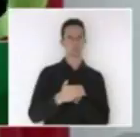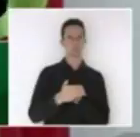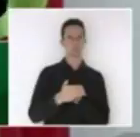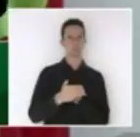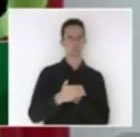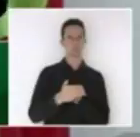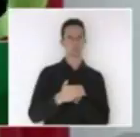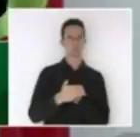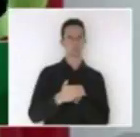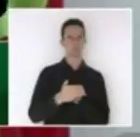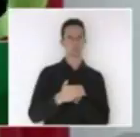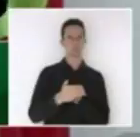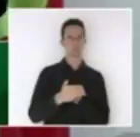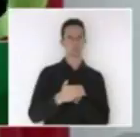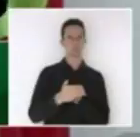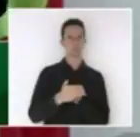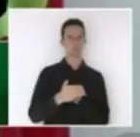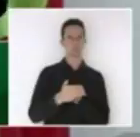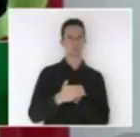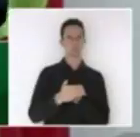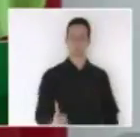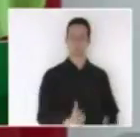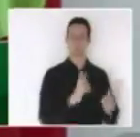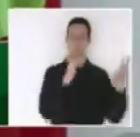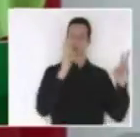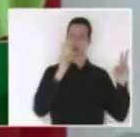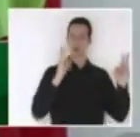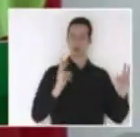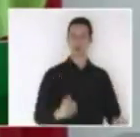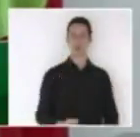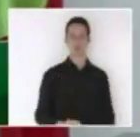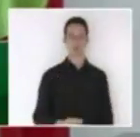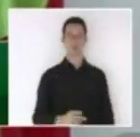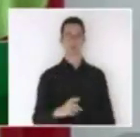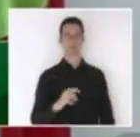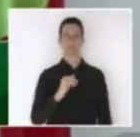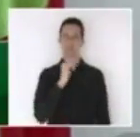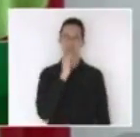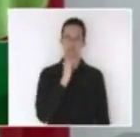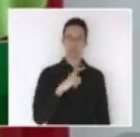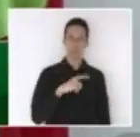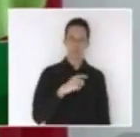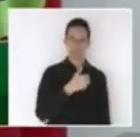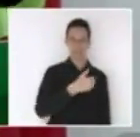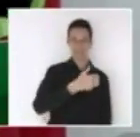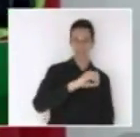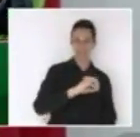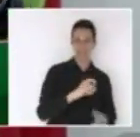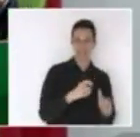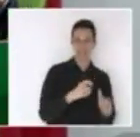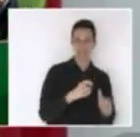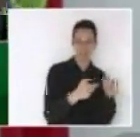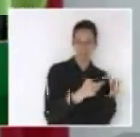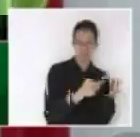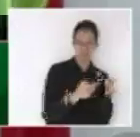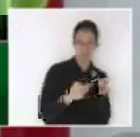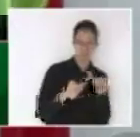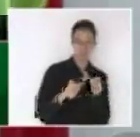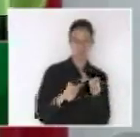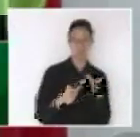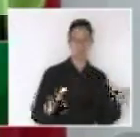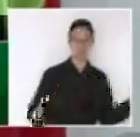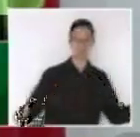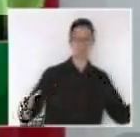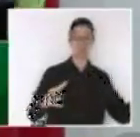catarinense, que já houve uma mudança significativa. 10 partidos pequenos fazem uma coligação, a nível nacional e